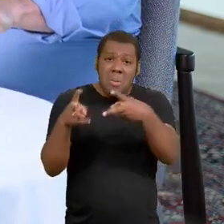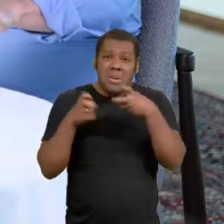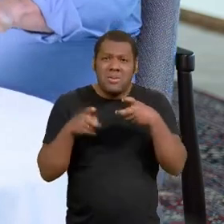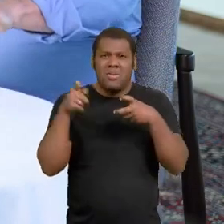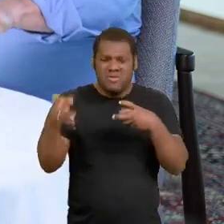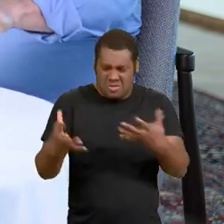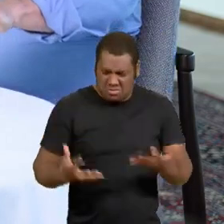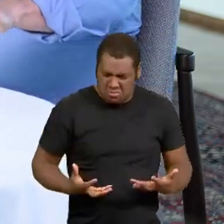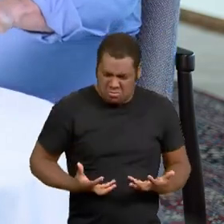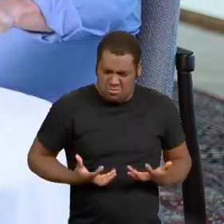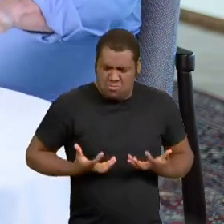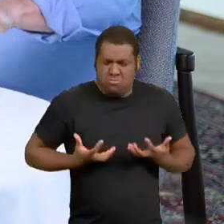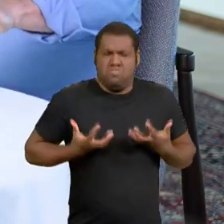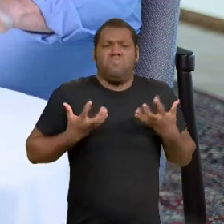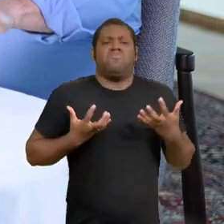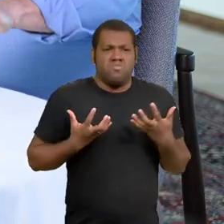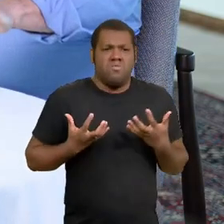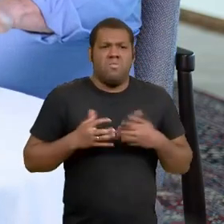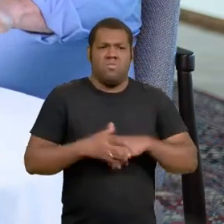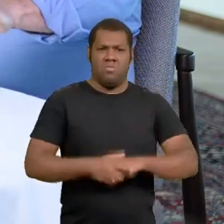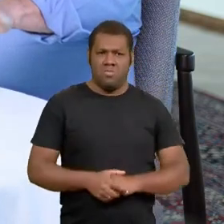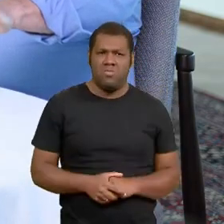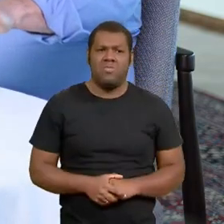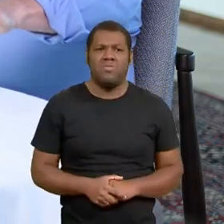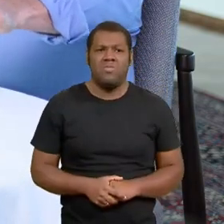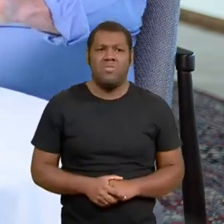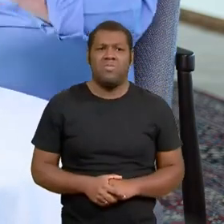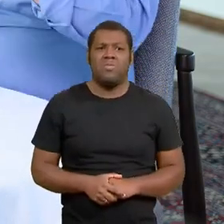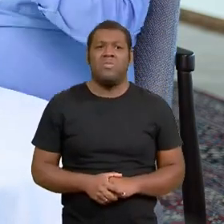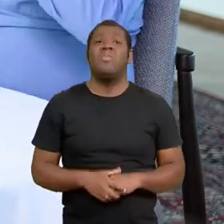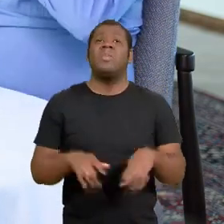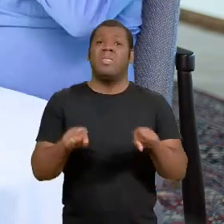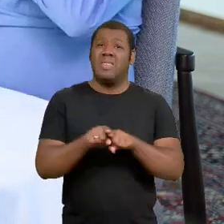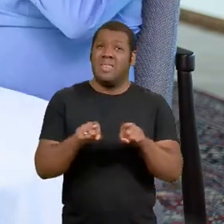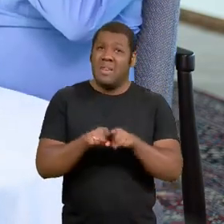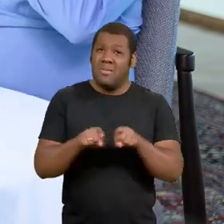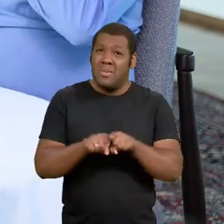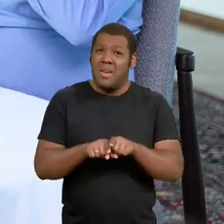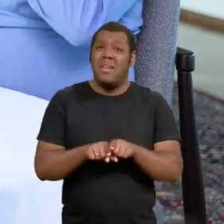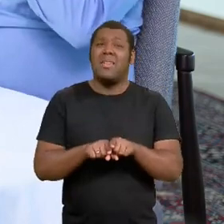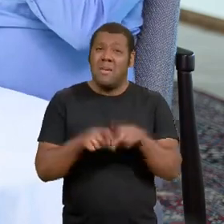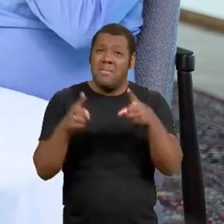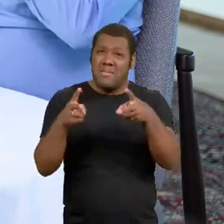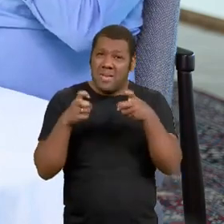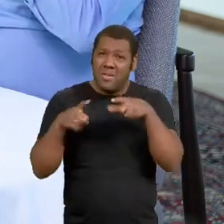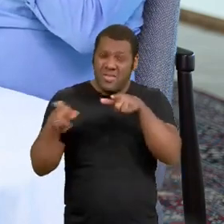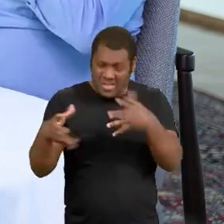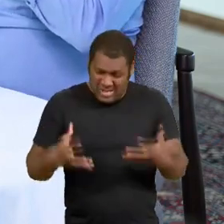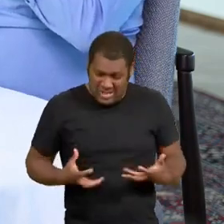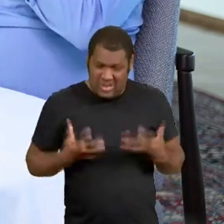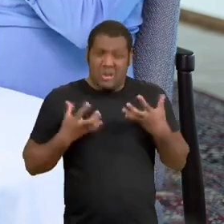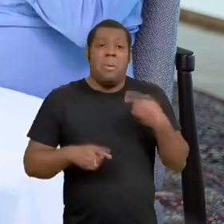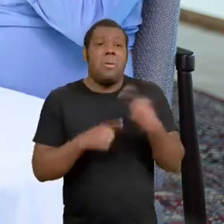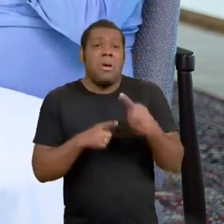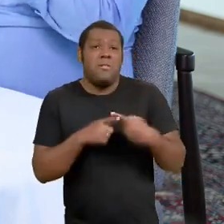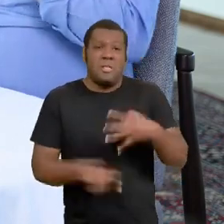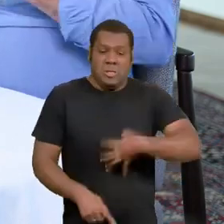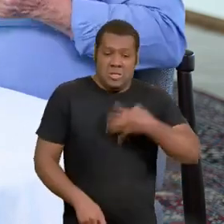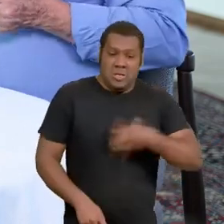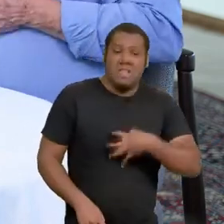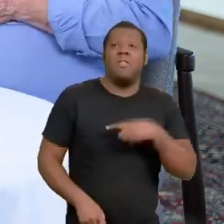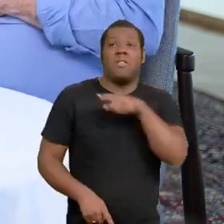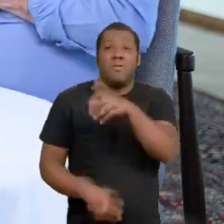que eu acho que, de certa maneira, a indignação move energia também, né? Porque a indignação é querer mudar, é querer melhorar.